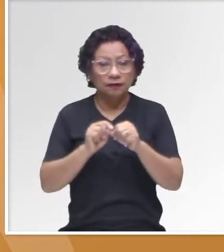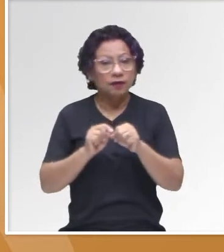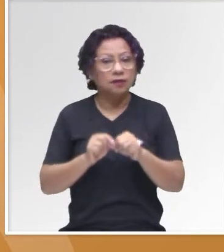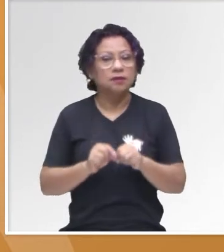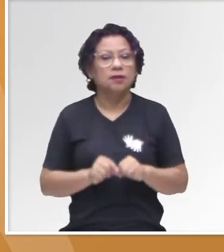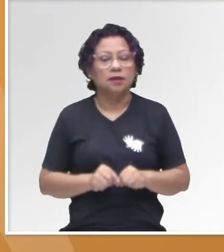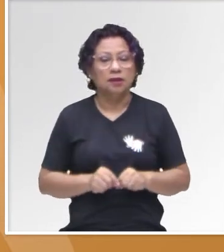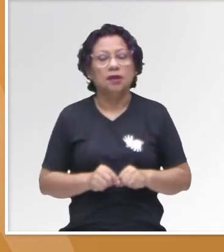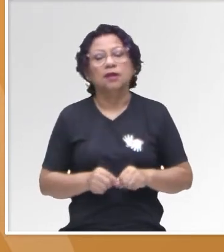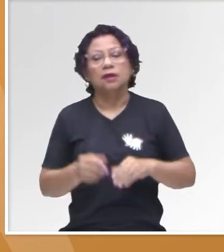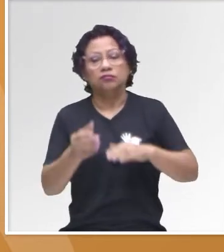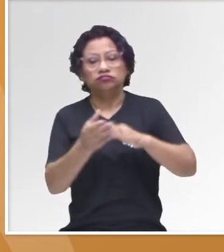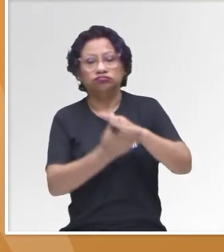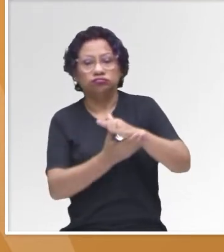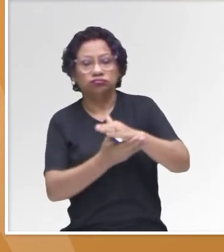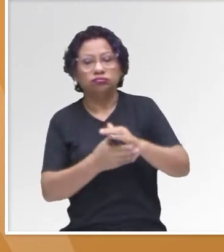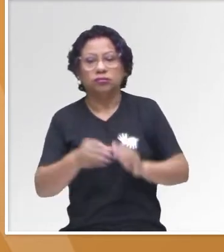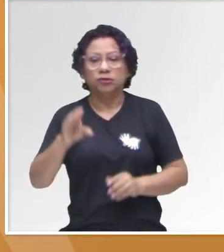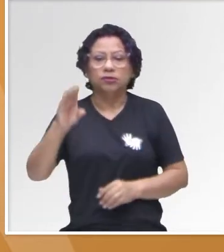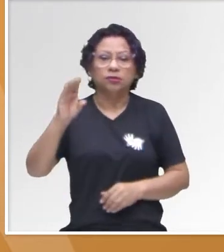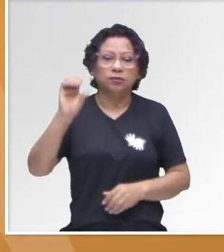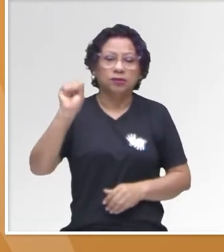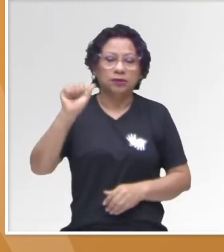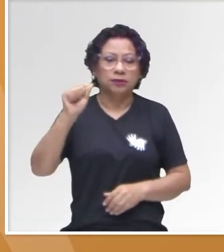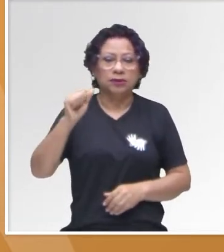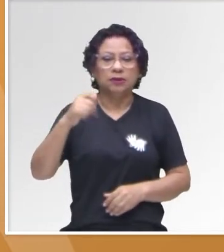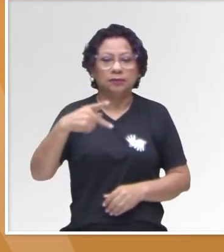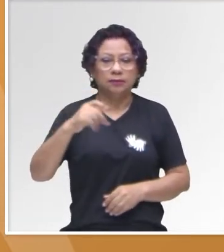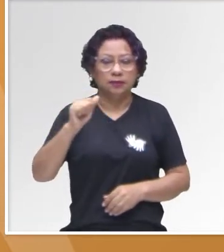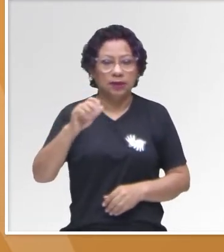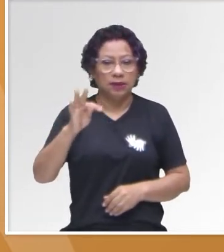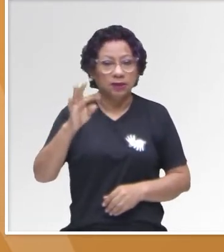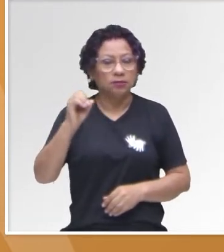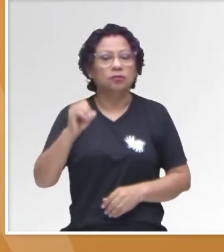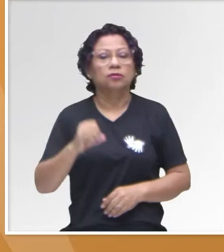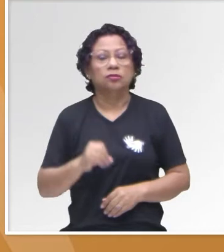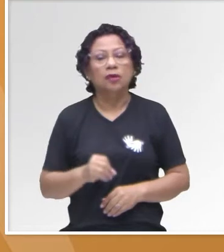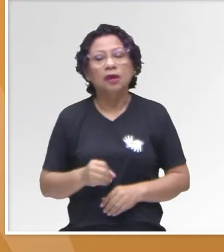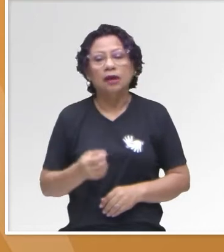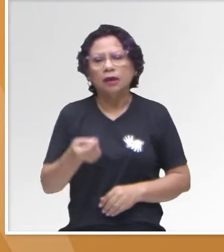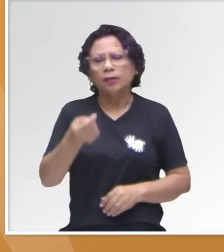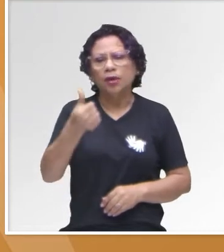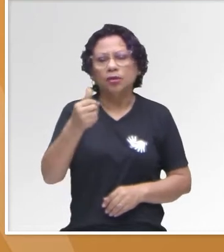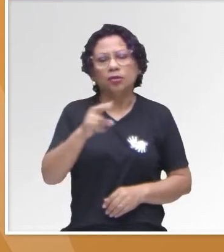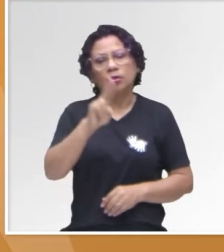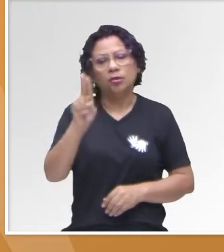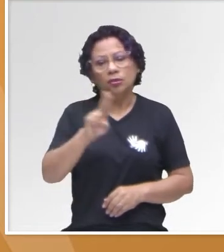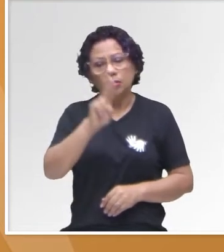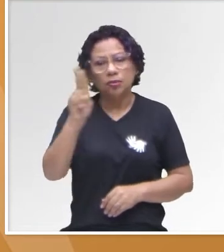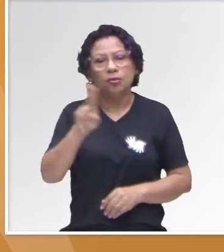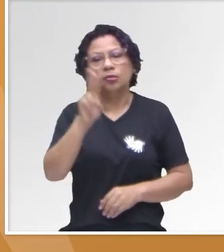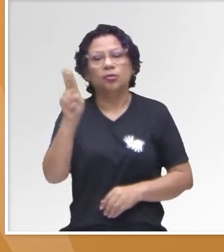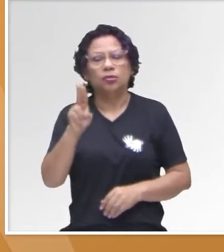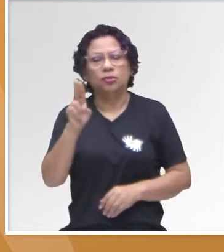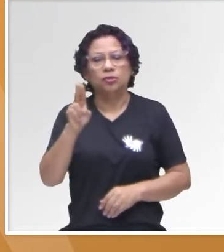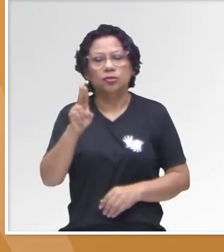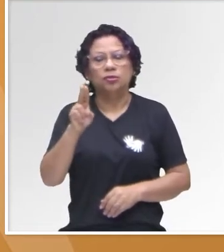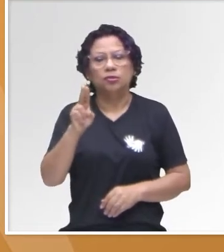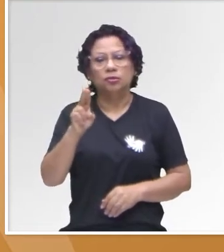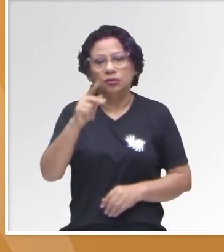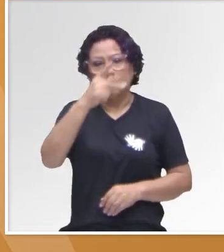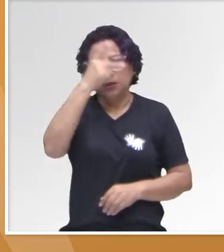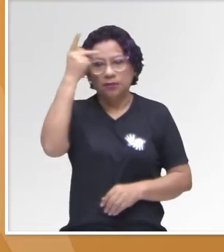nossos sapatos, e tudo isso tem uma durabilidade menor, por isso que se classifica como indústrias de bens não